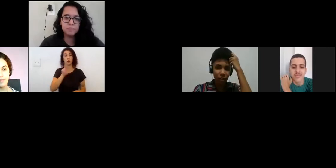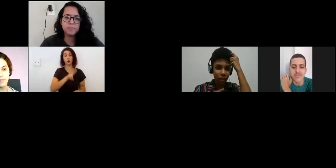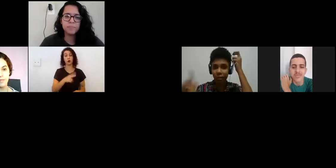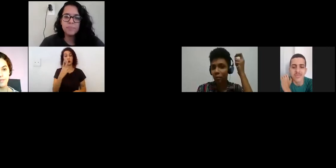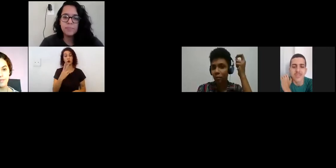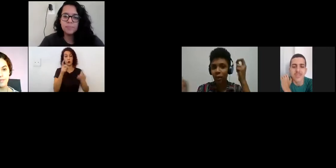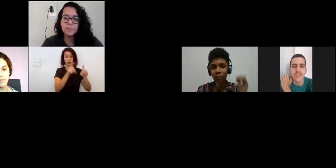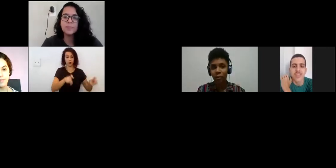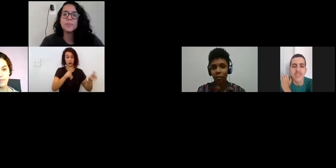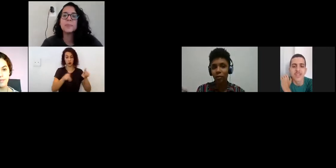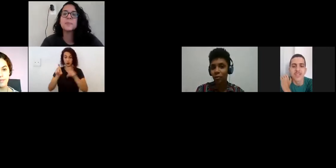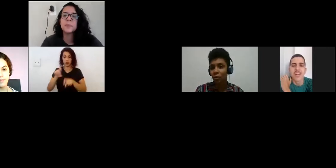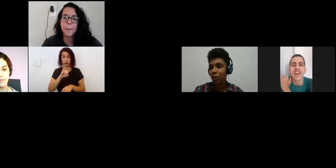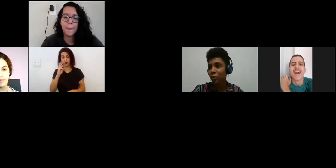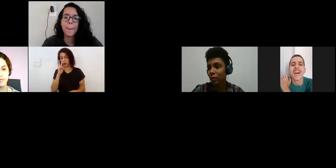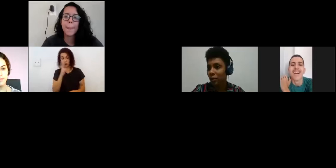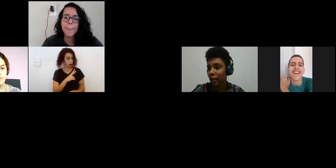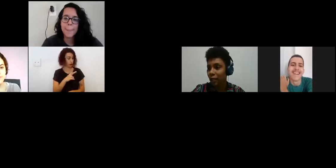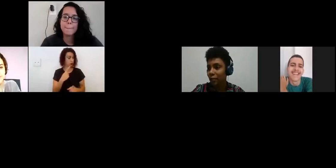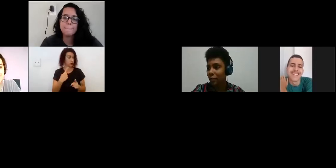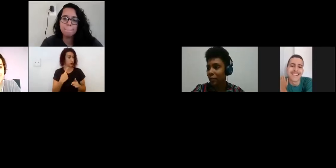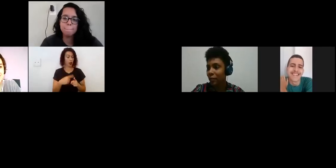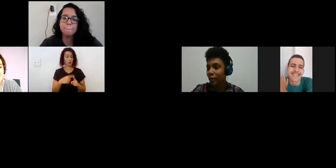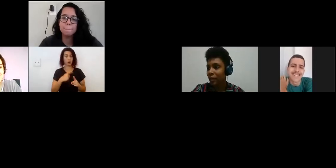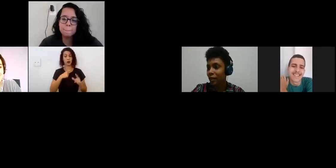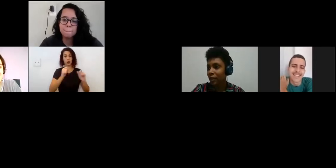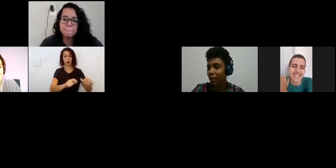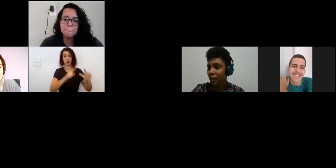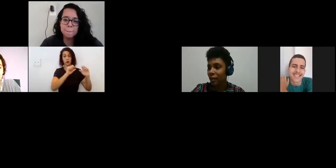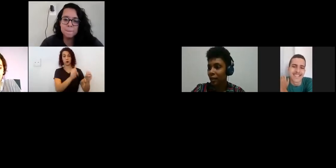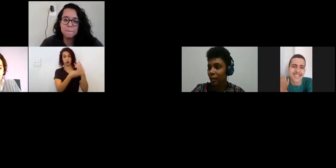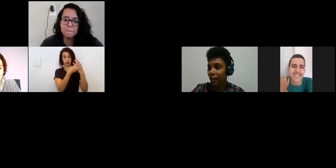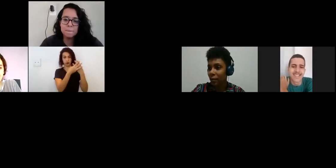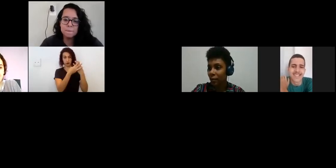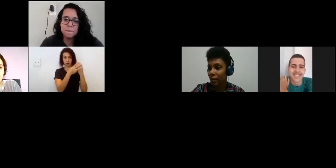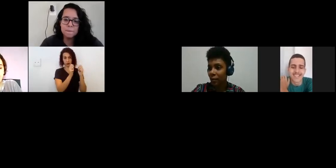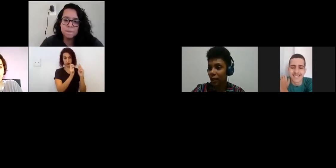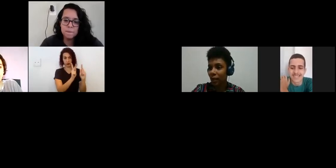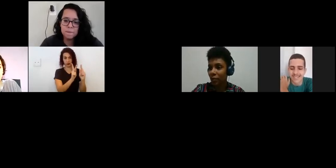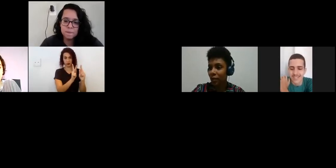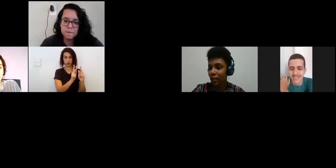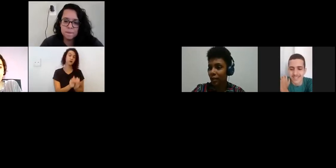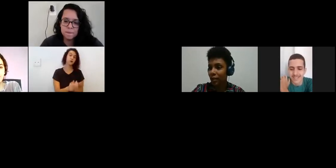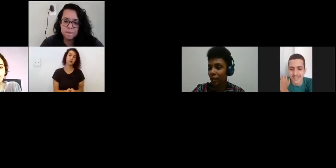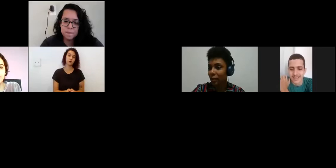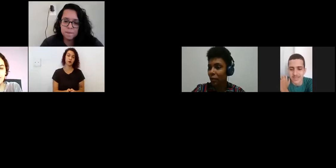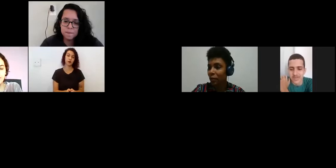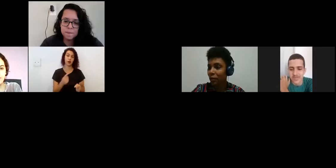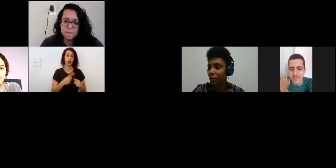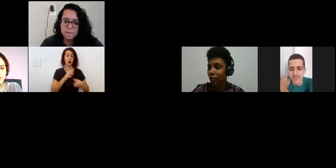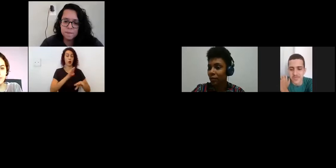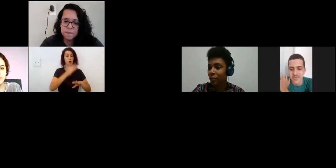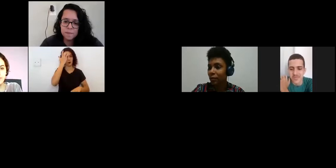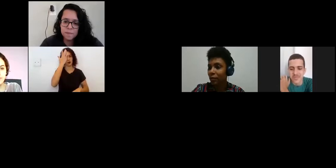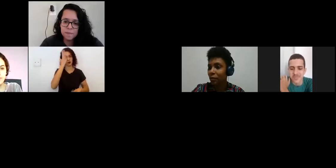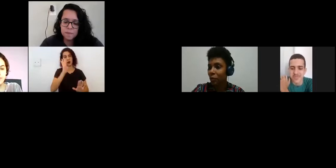vocês me veem olhando assim para o lado é o computador tem um slide é porque aí facilita que